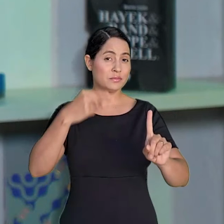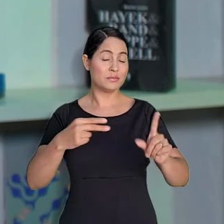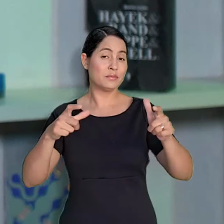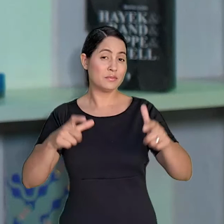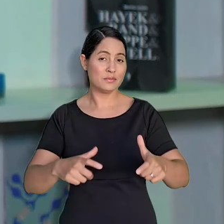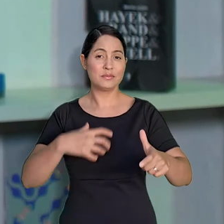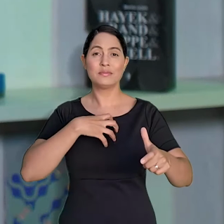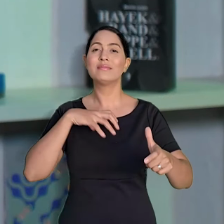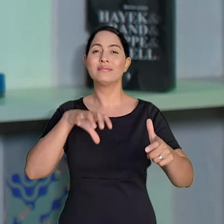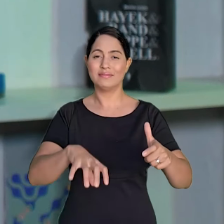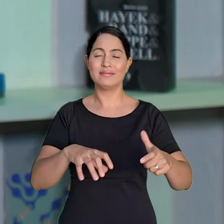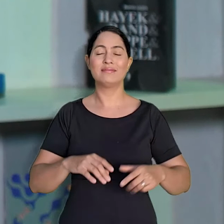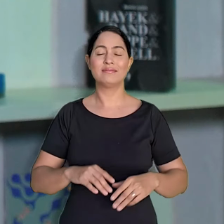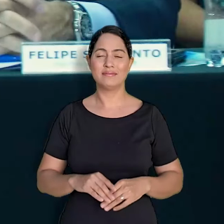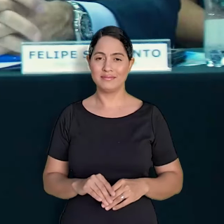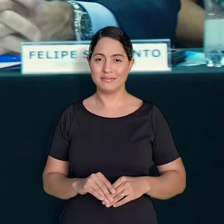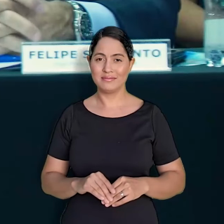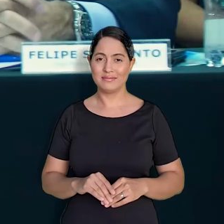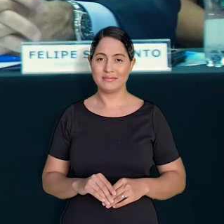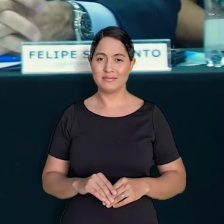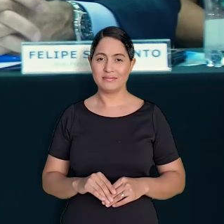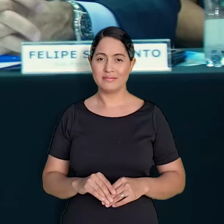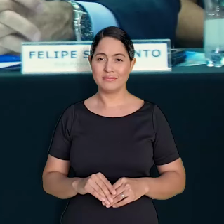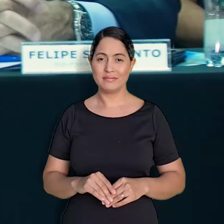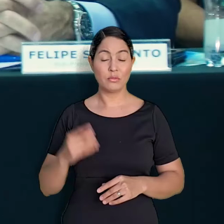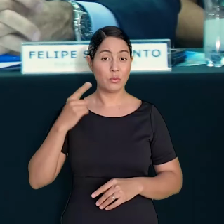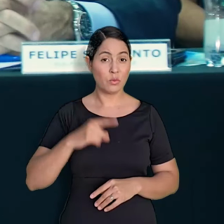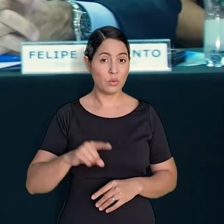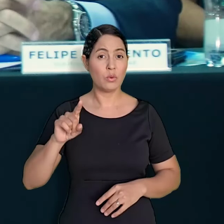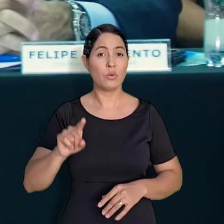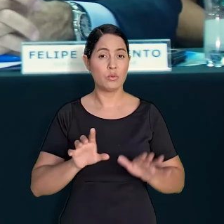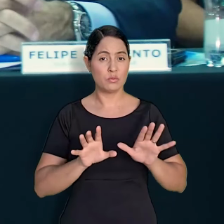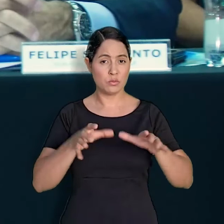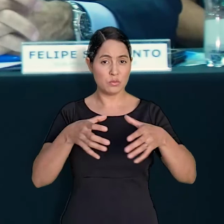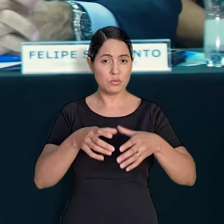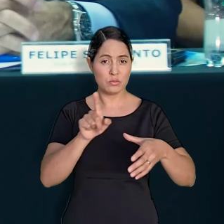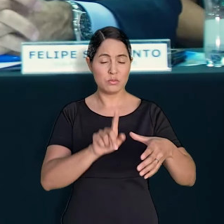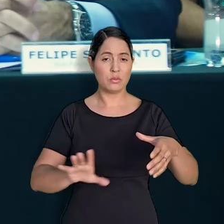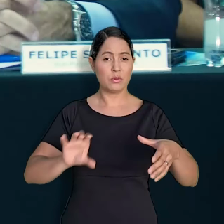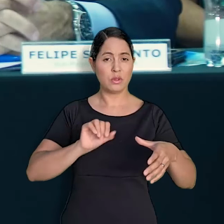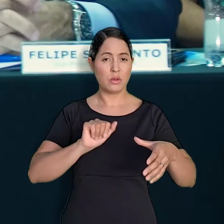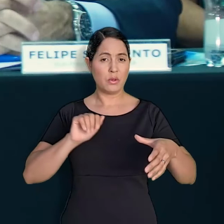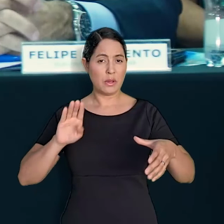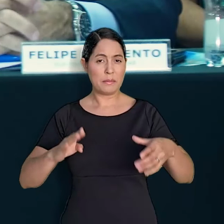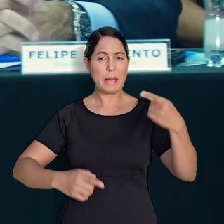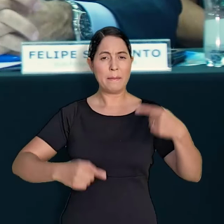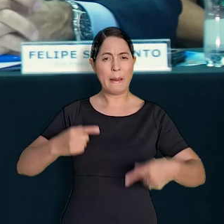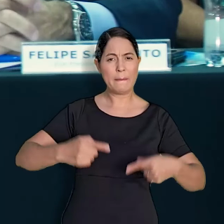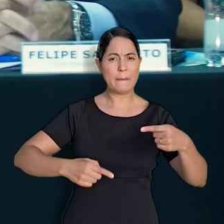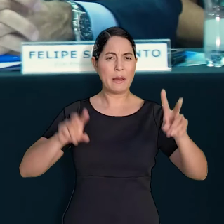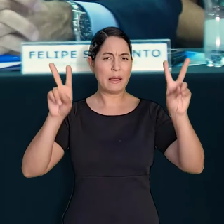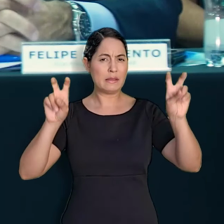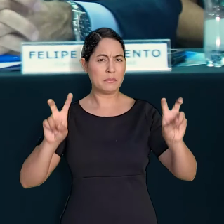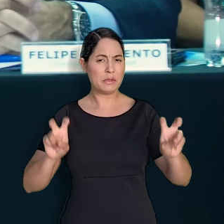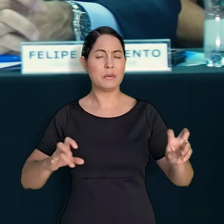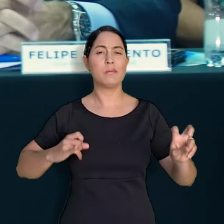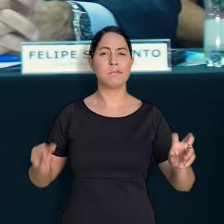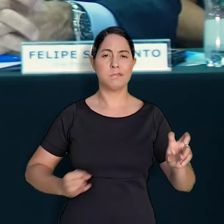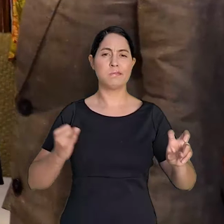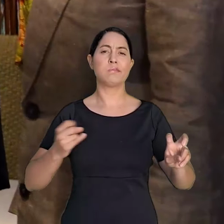em Salvador. O último Conselho Pleno da OAB Nacional debateu e deliberou temas de grande relevância para